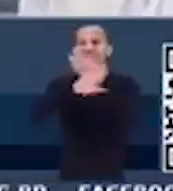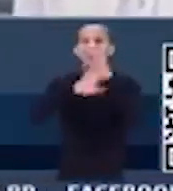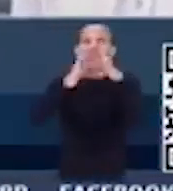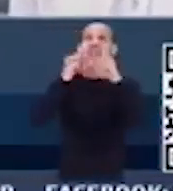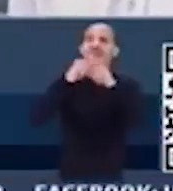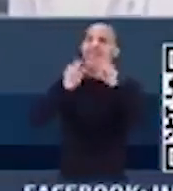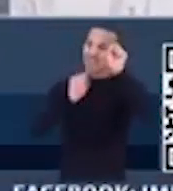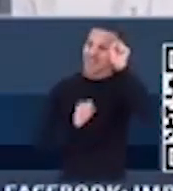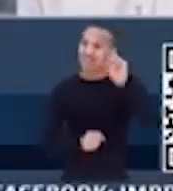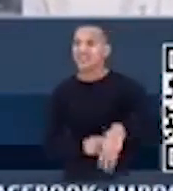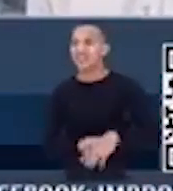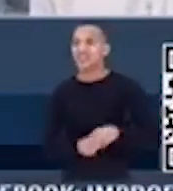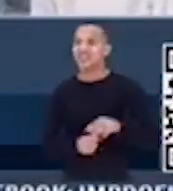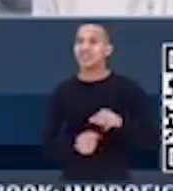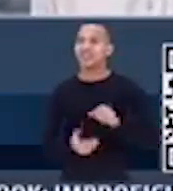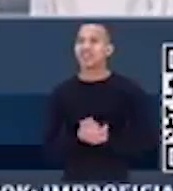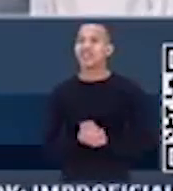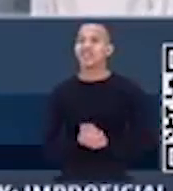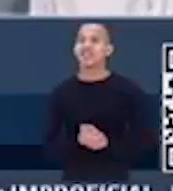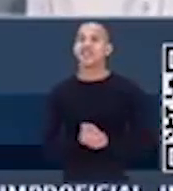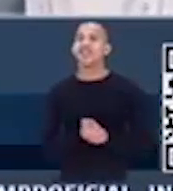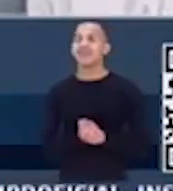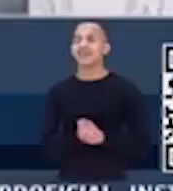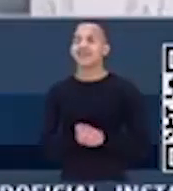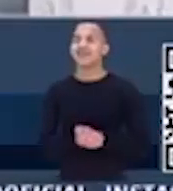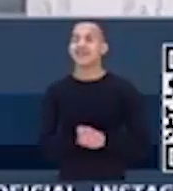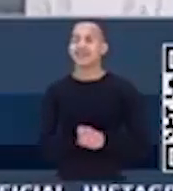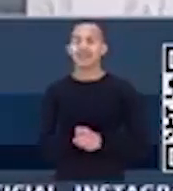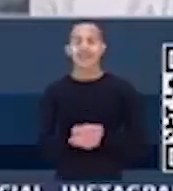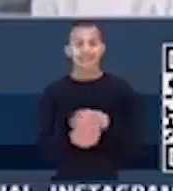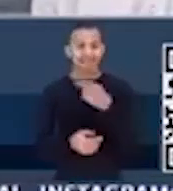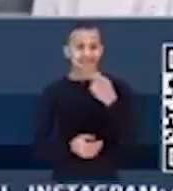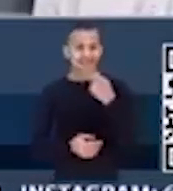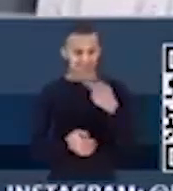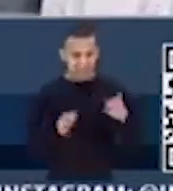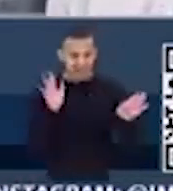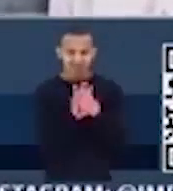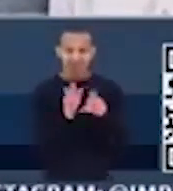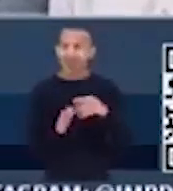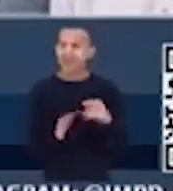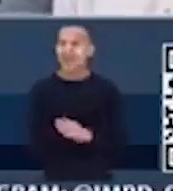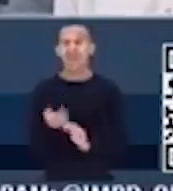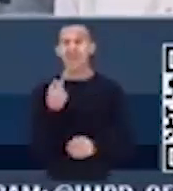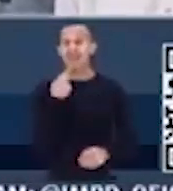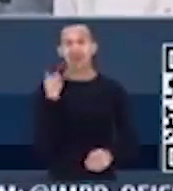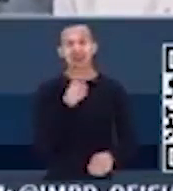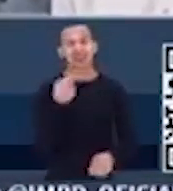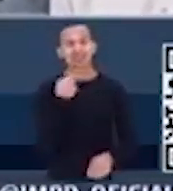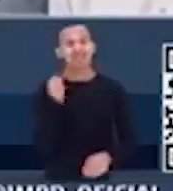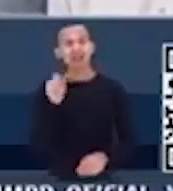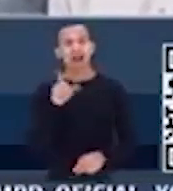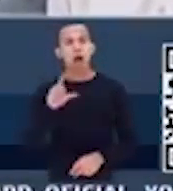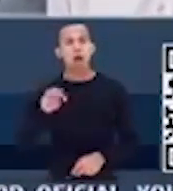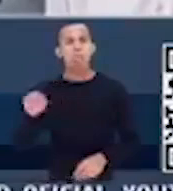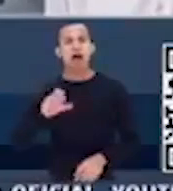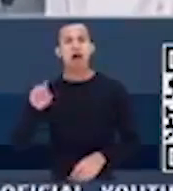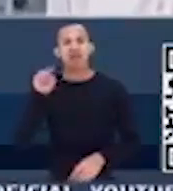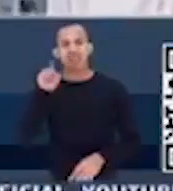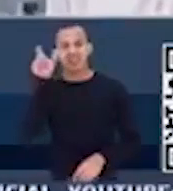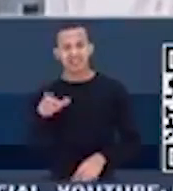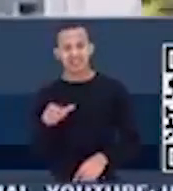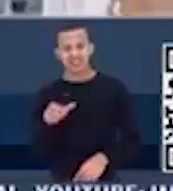o povo fala desse homem. Esse homem é... Aí, na hora que ele chegou ali... O povo fala de mim? Fala mal, essas coisas.